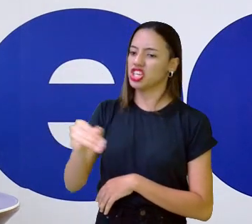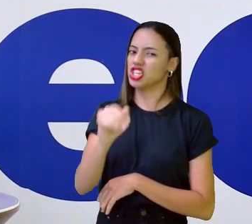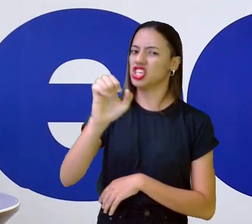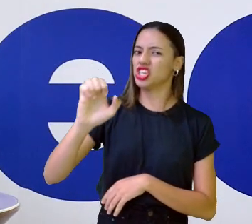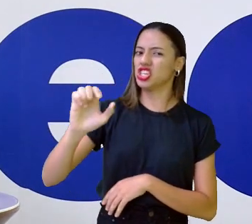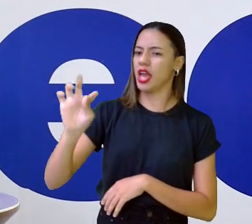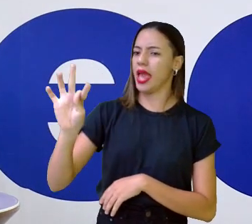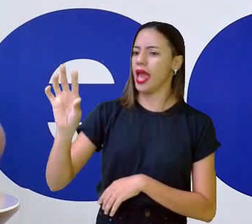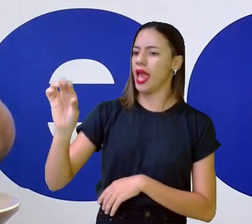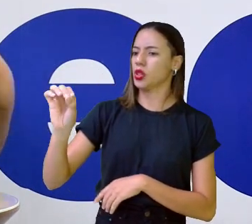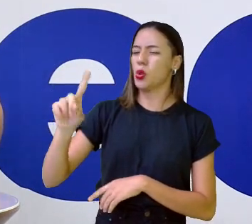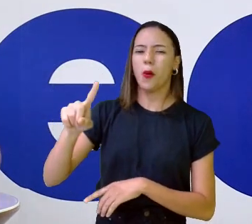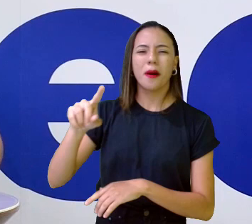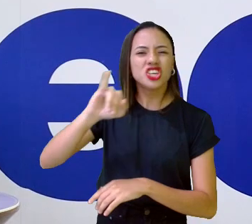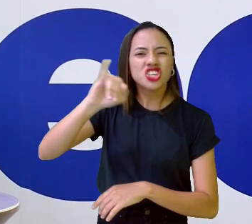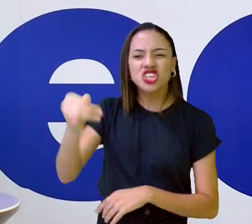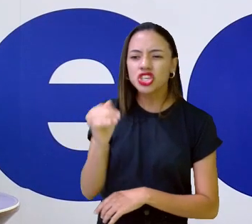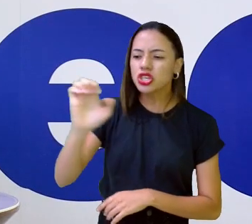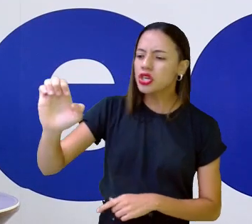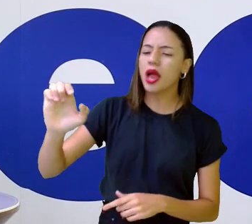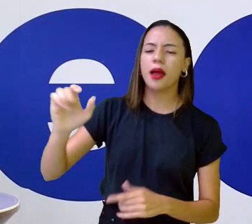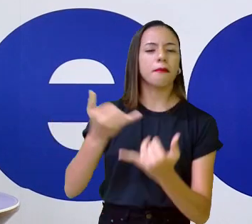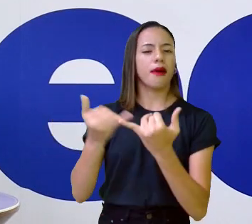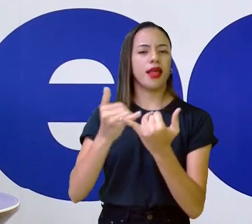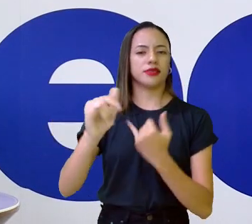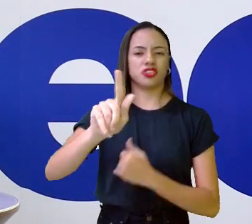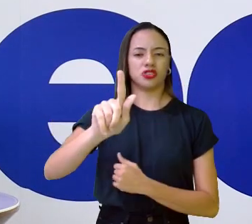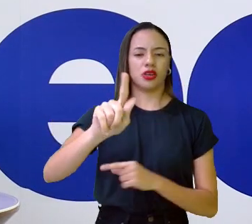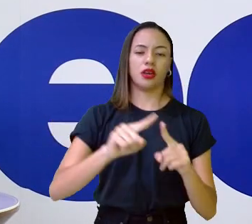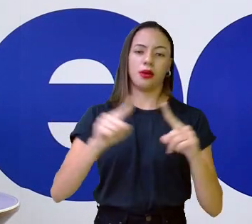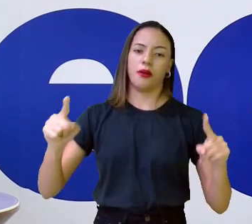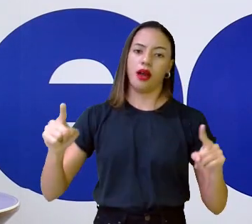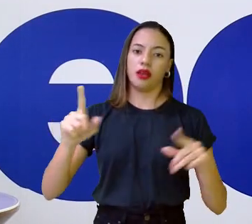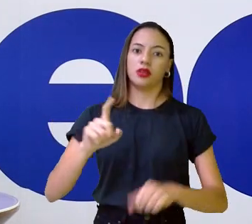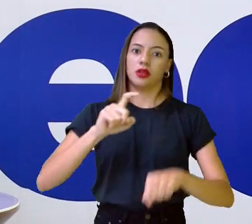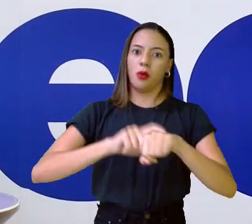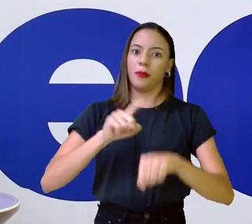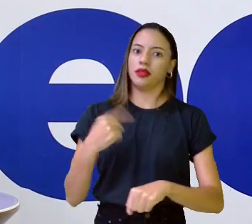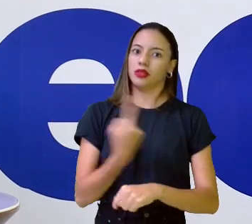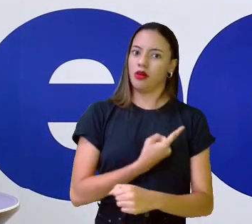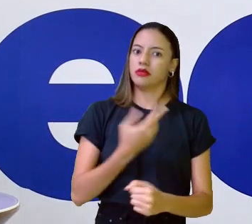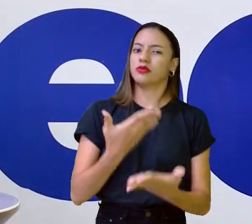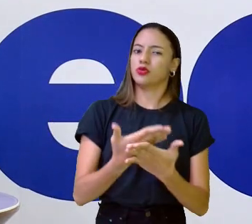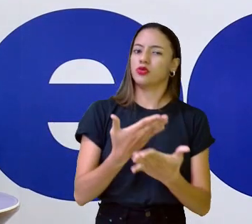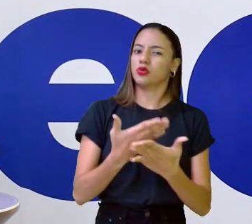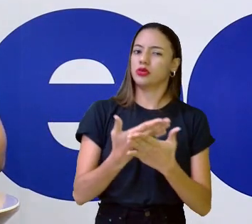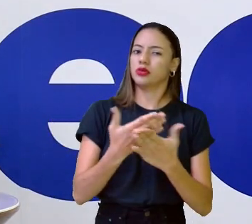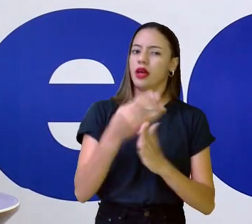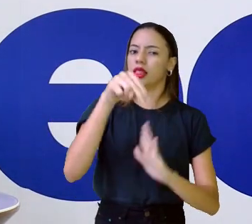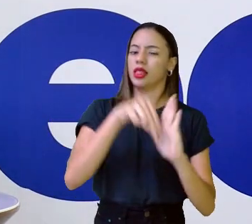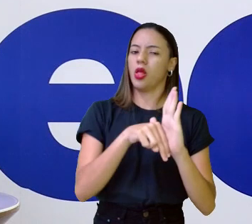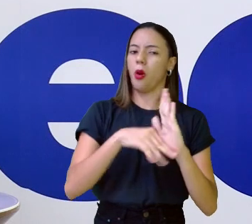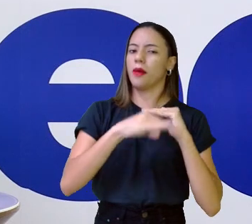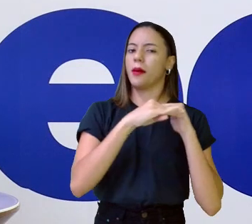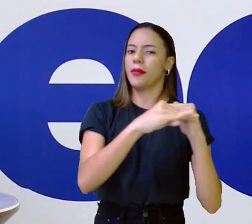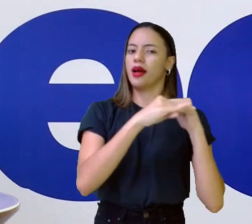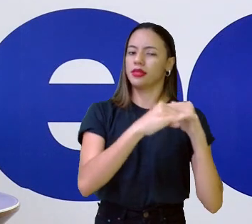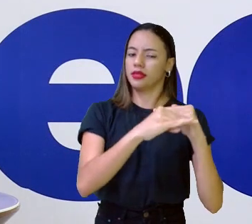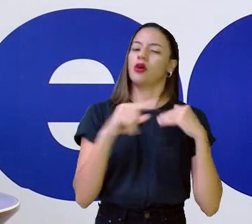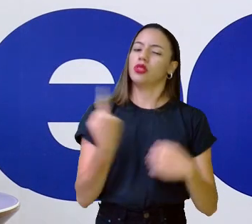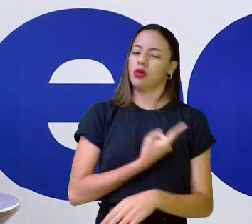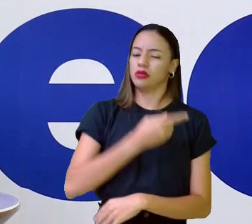G, De sim, J, né? De G e de J, mas quando a gente vai estudar a norma padrão, a gente sabe que objetos não é com